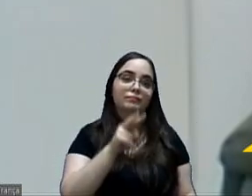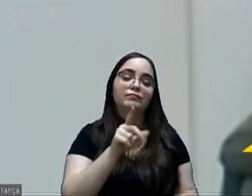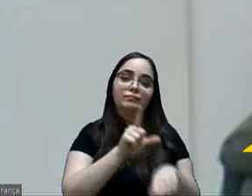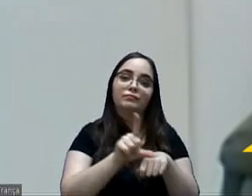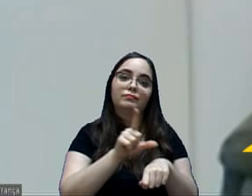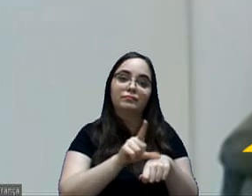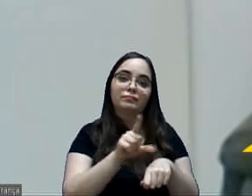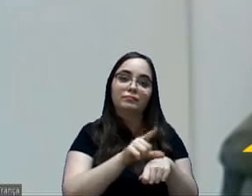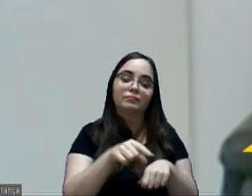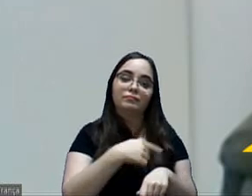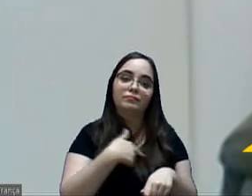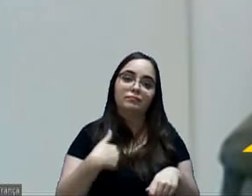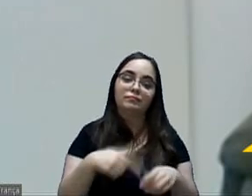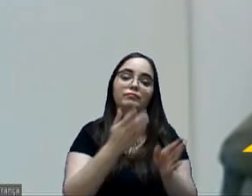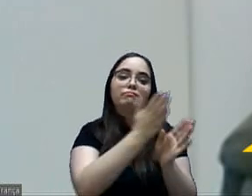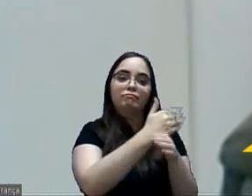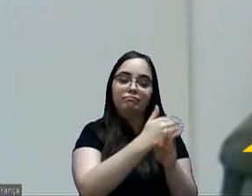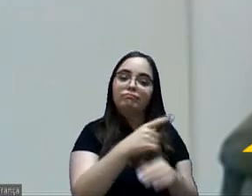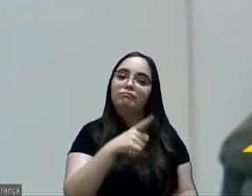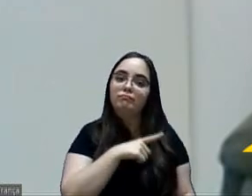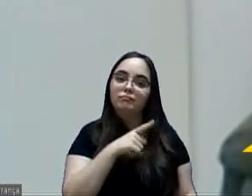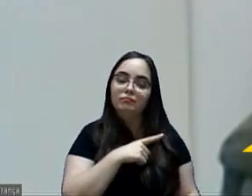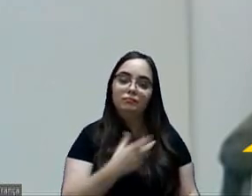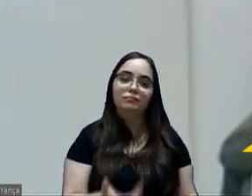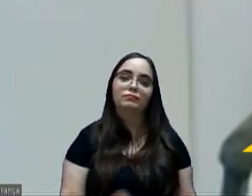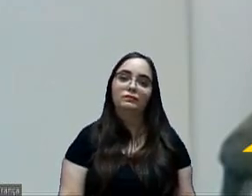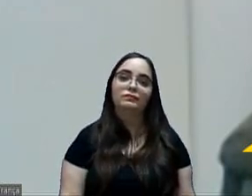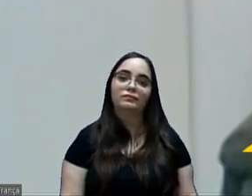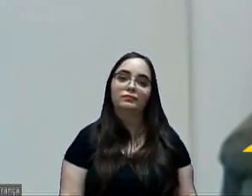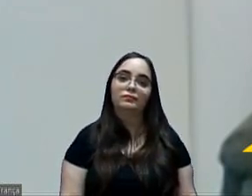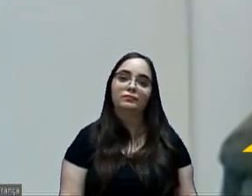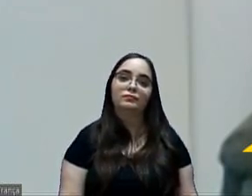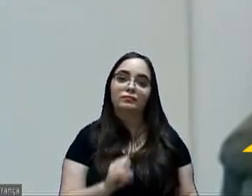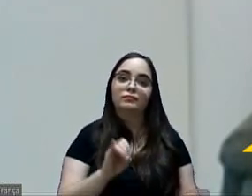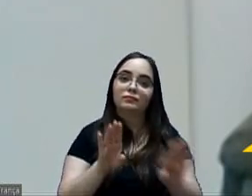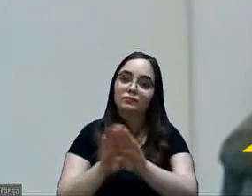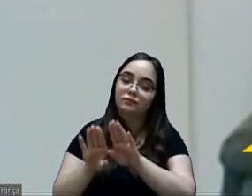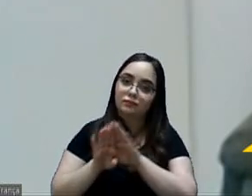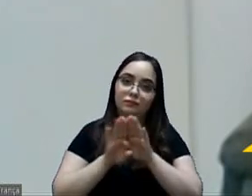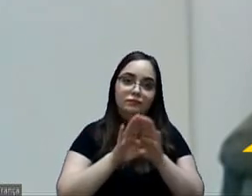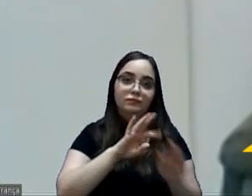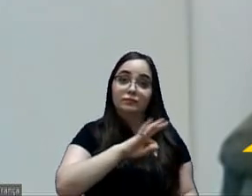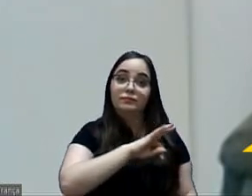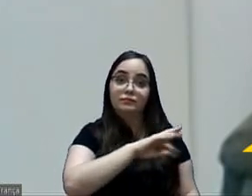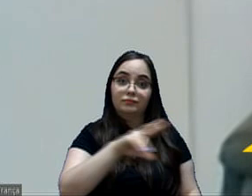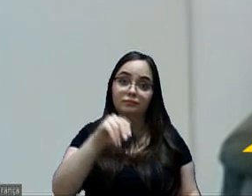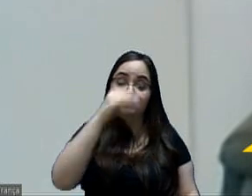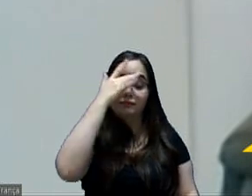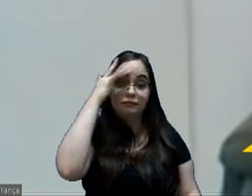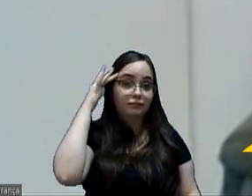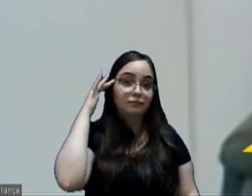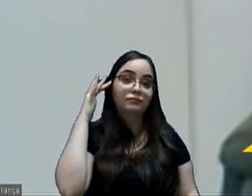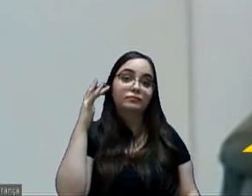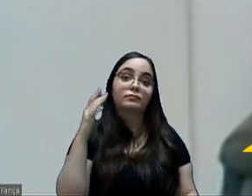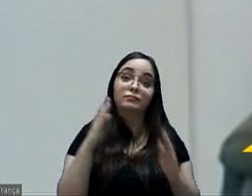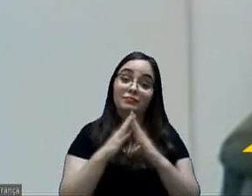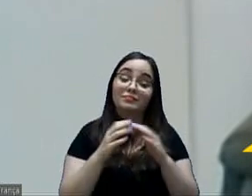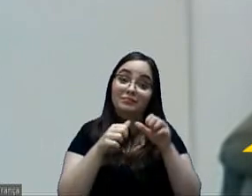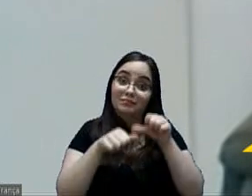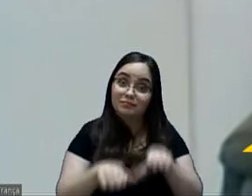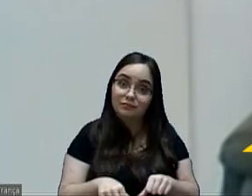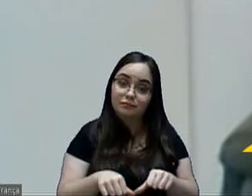de chinês aberto lá. Se não houver esse fechamento geral para que a população realmente fique em